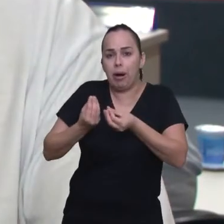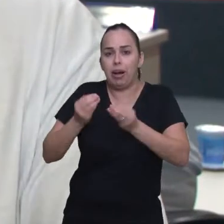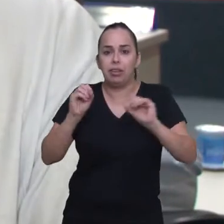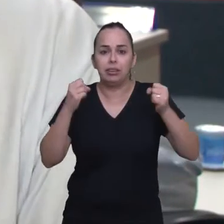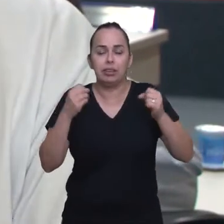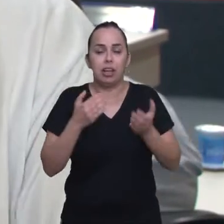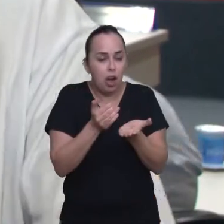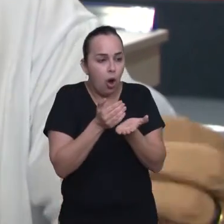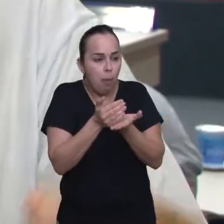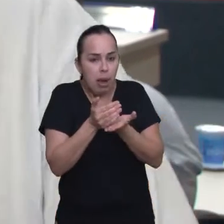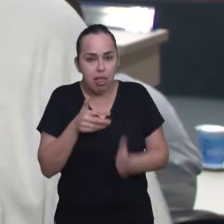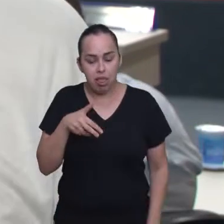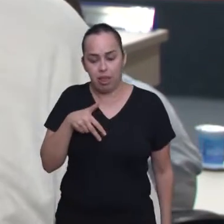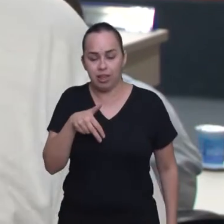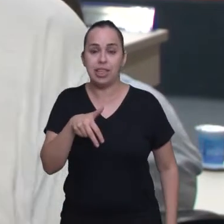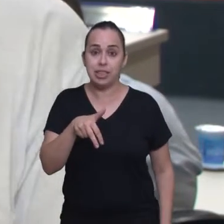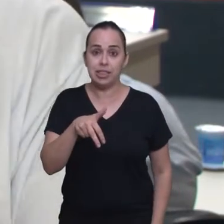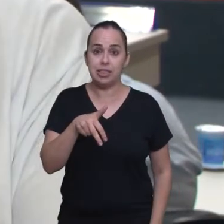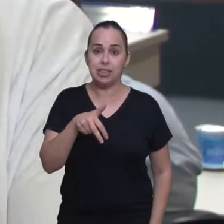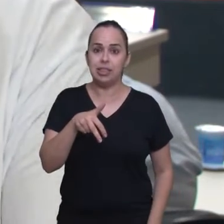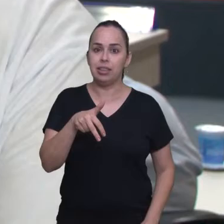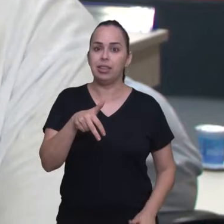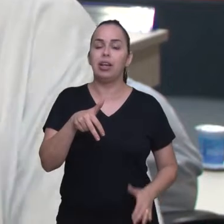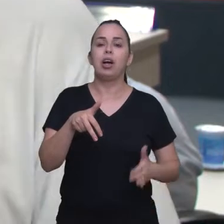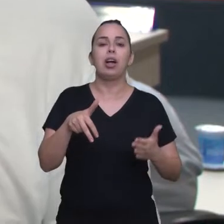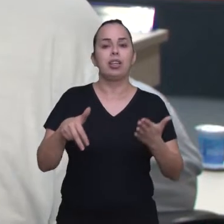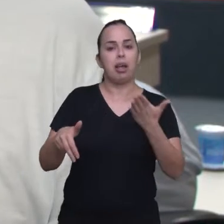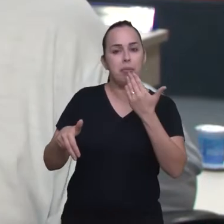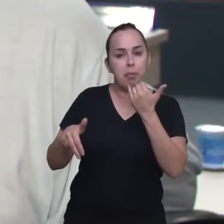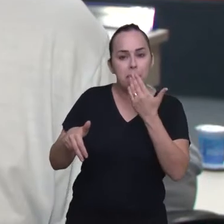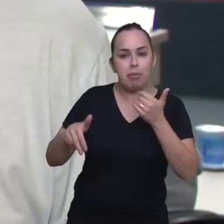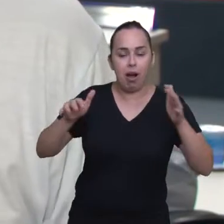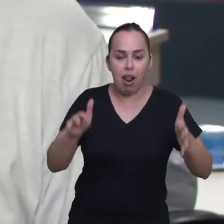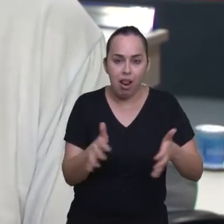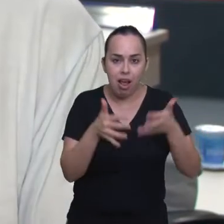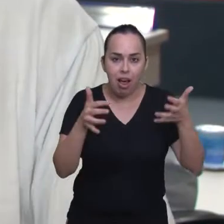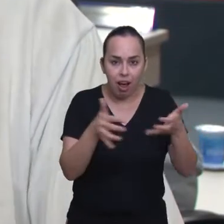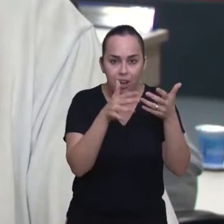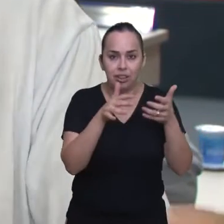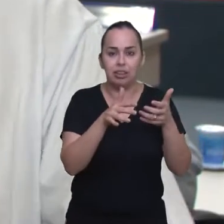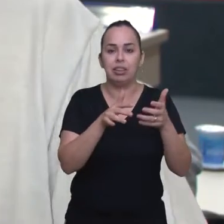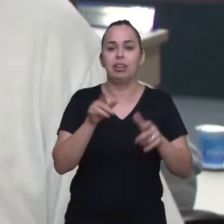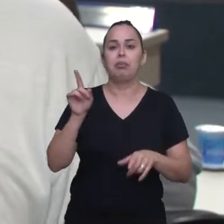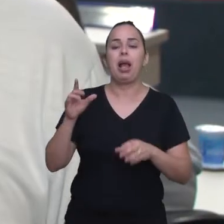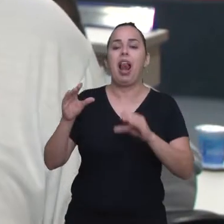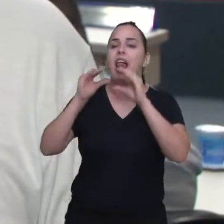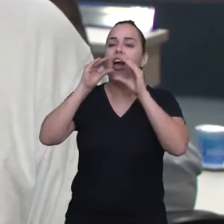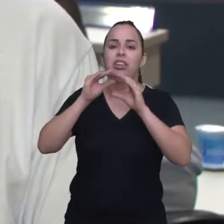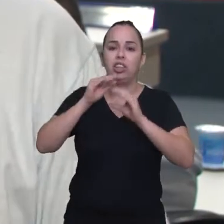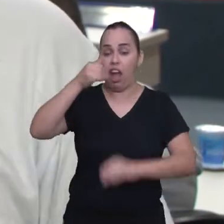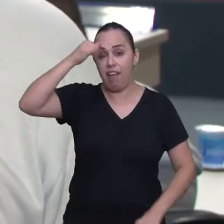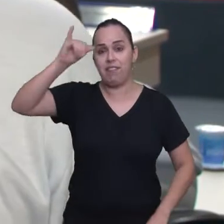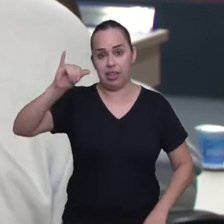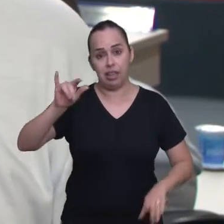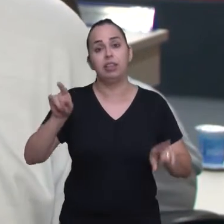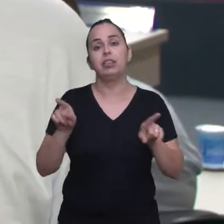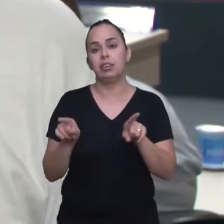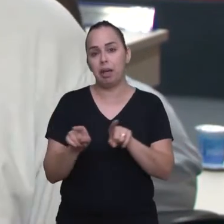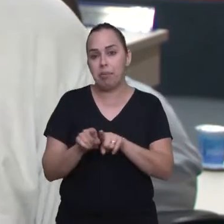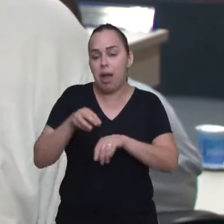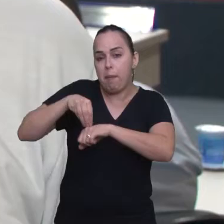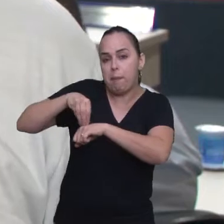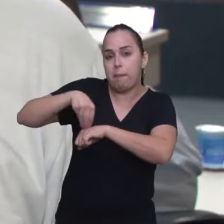Olha, começa fazendo uma caminhada, come mais verdura do que às vezes os fast food da vida, enfim, são